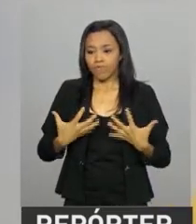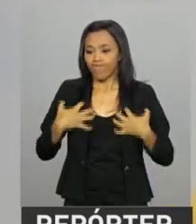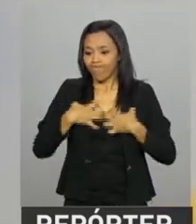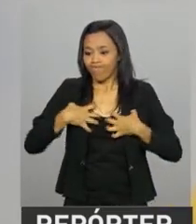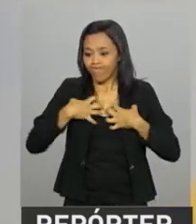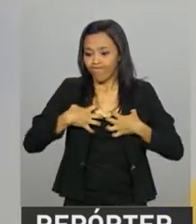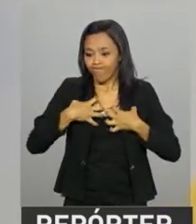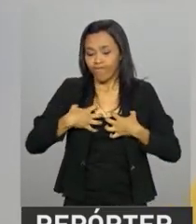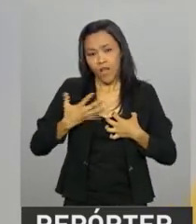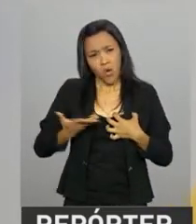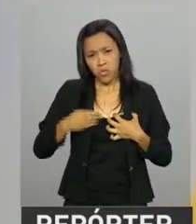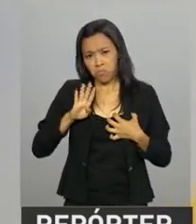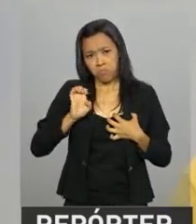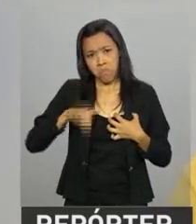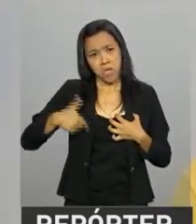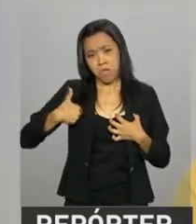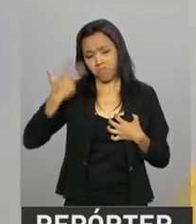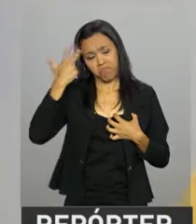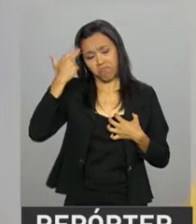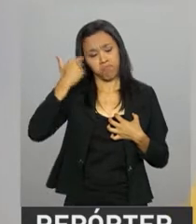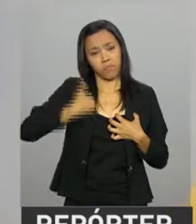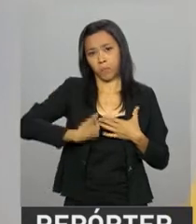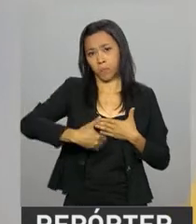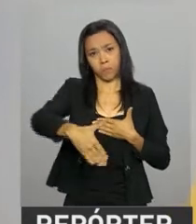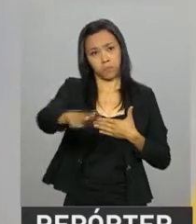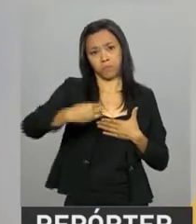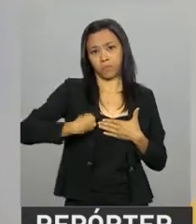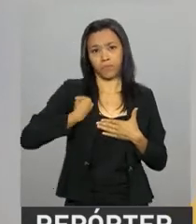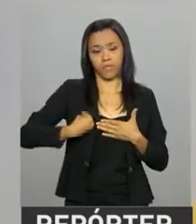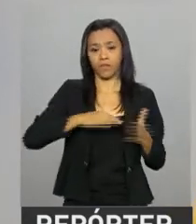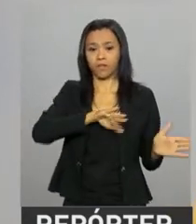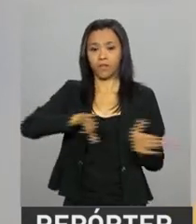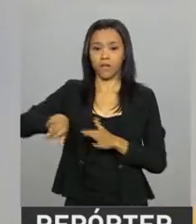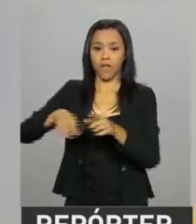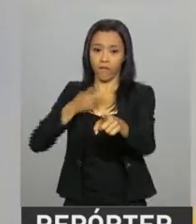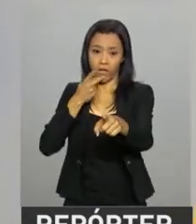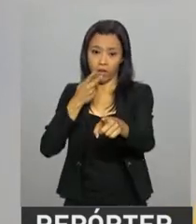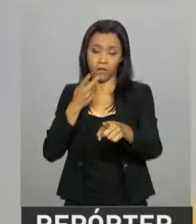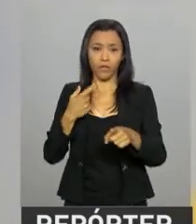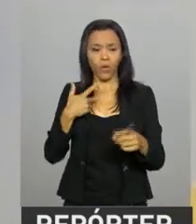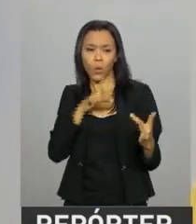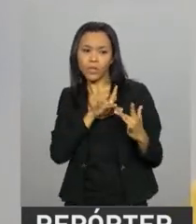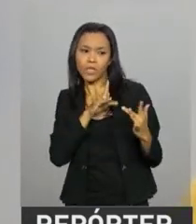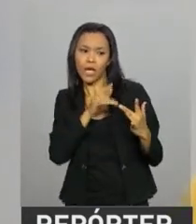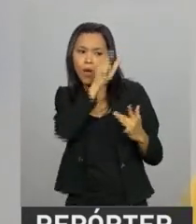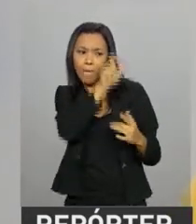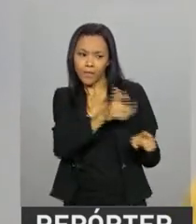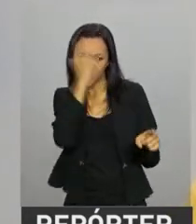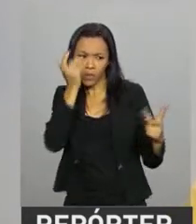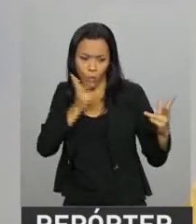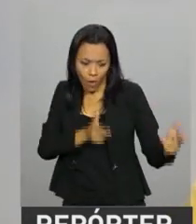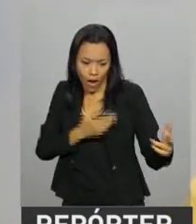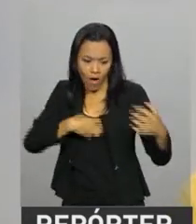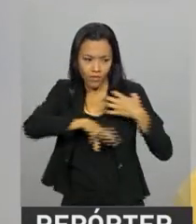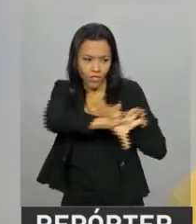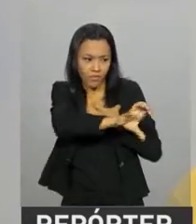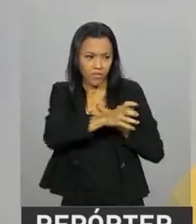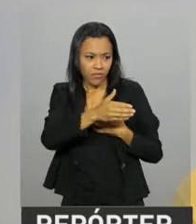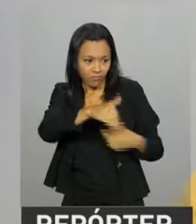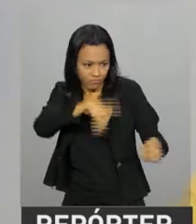hoje eu convivo muito bem com essa situação. Você começa a ter contato com outras pessoas que também fizeram,